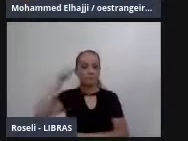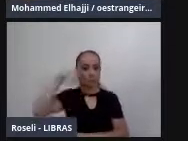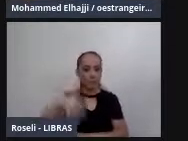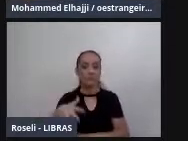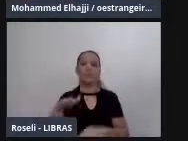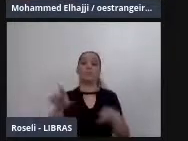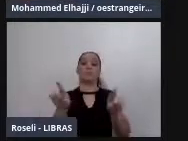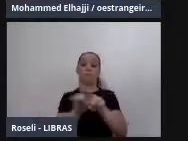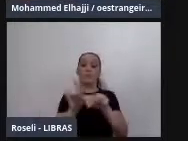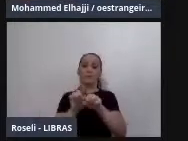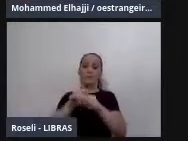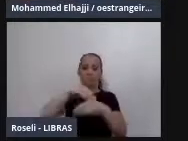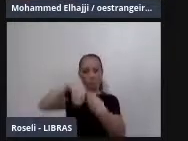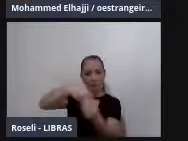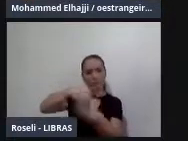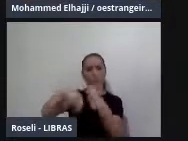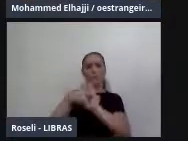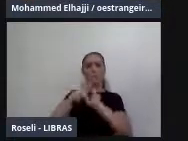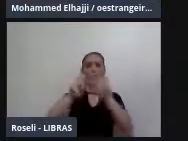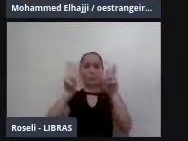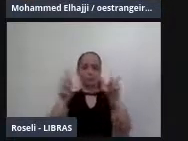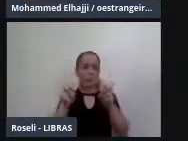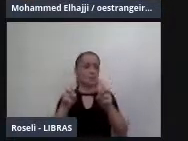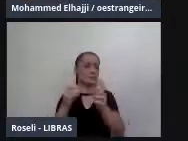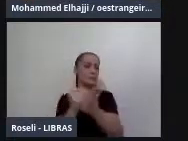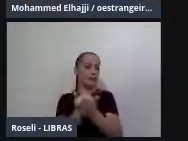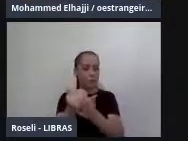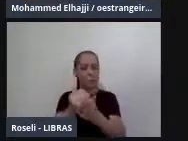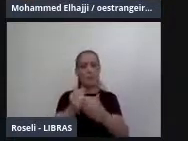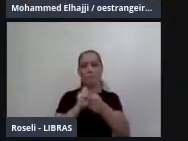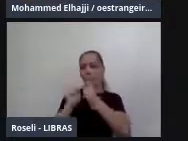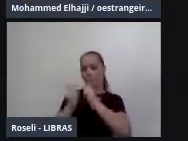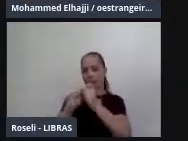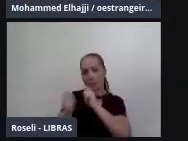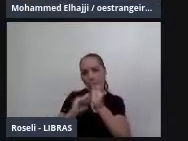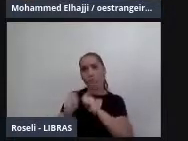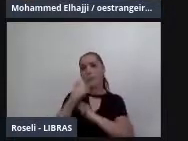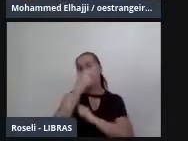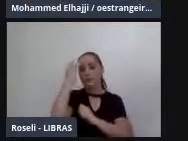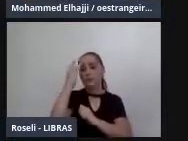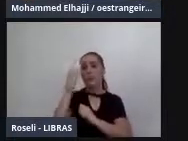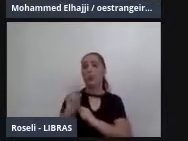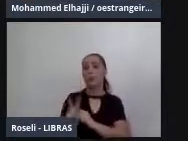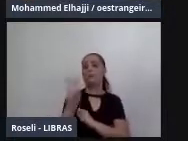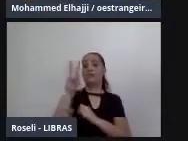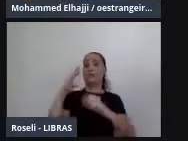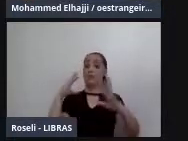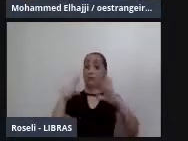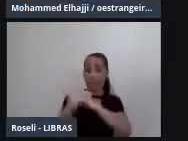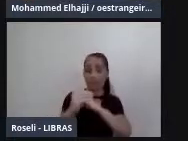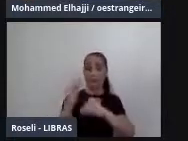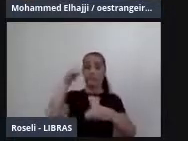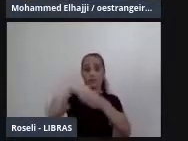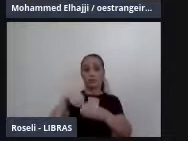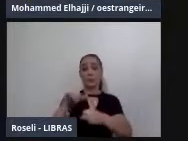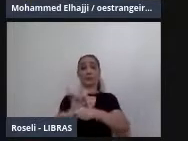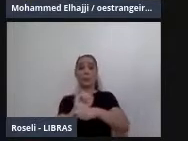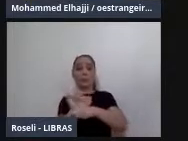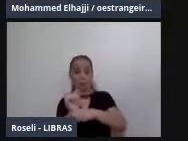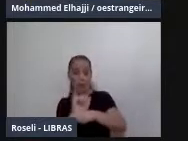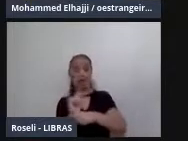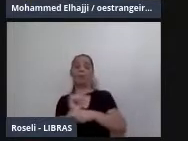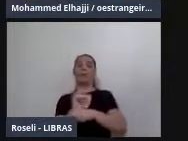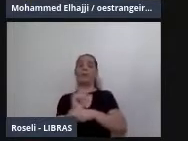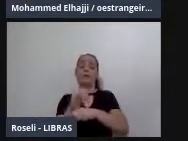com essa questão, fiz algumas entrevistas com refugiados venezuelanos que estão nesse canal, numa série, no